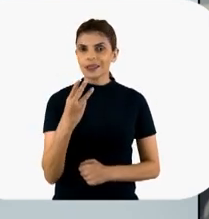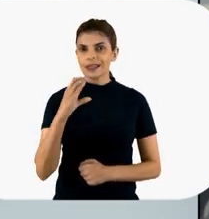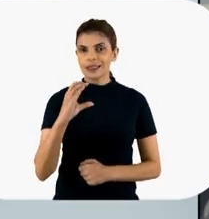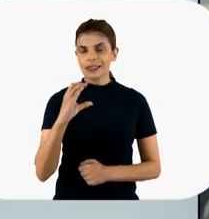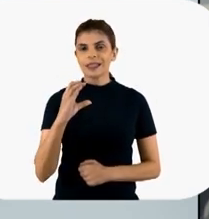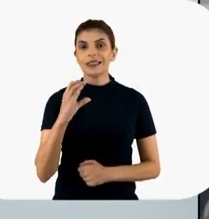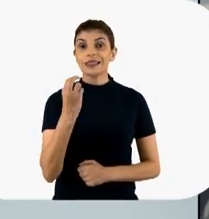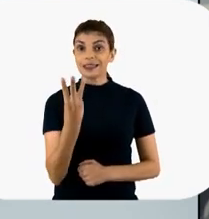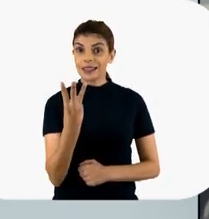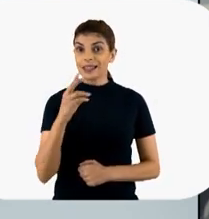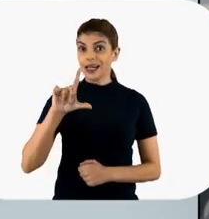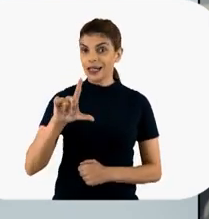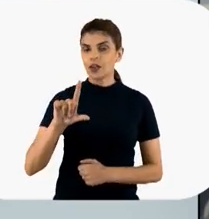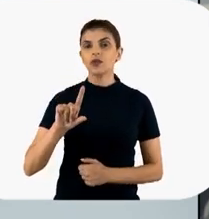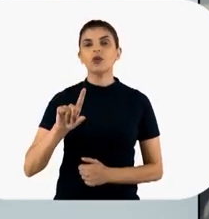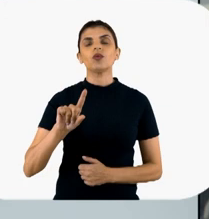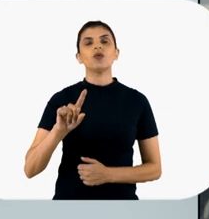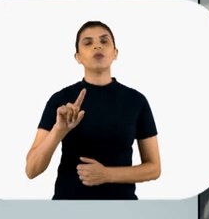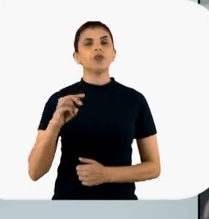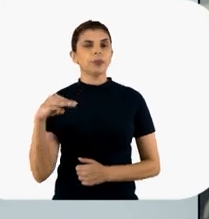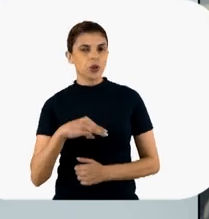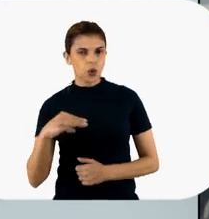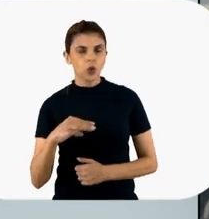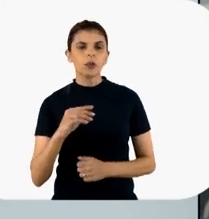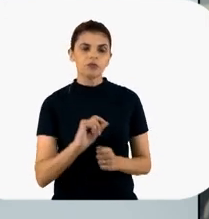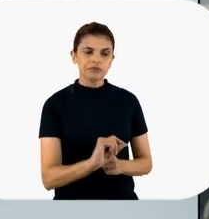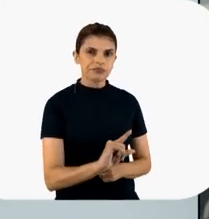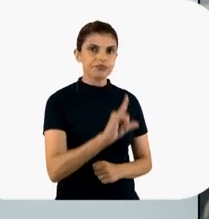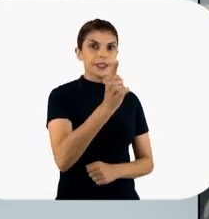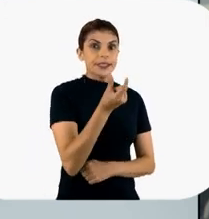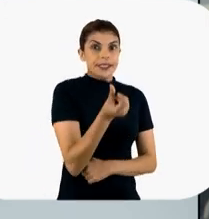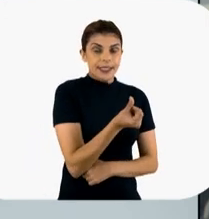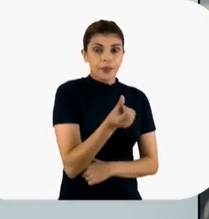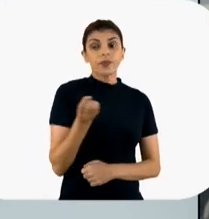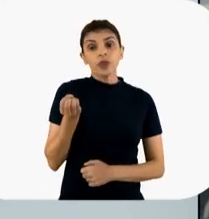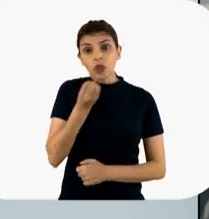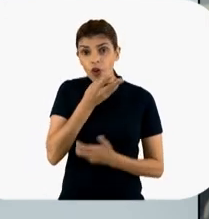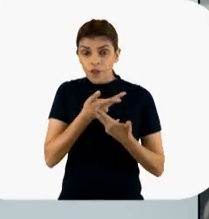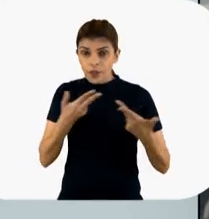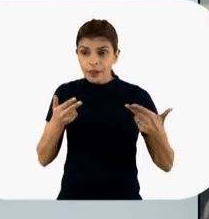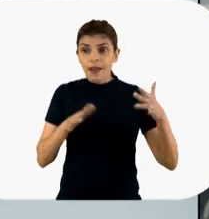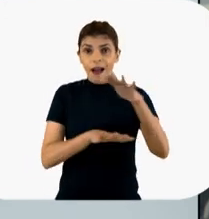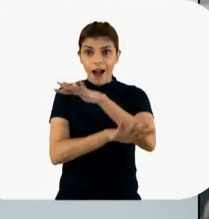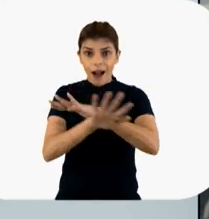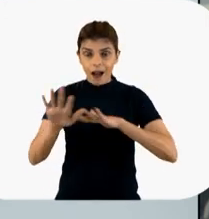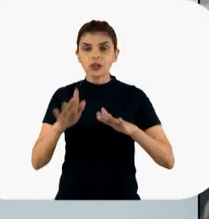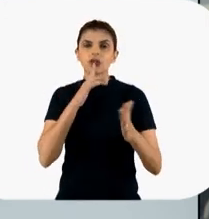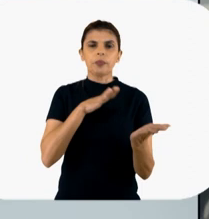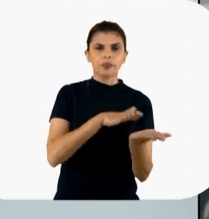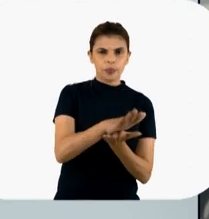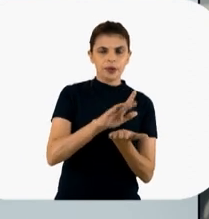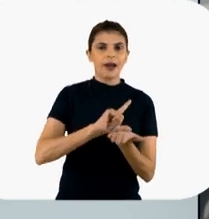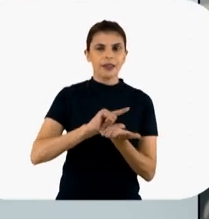3 centímetros, até 3 litros por minuto, eventualmente subindo até 6. E a novidade que eu acho que tem nessa área é um estudo que